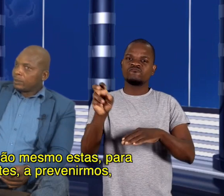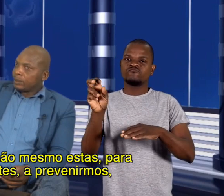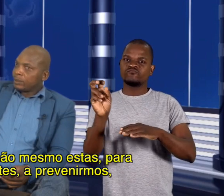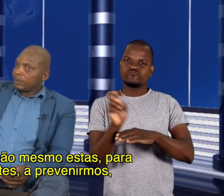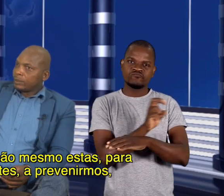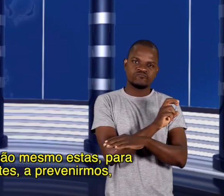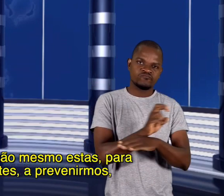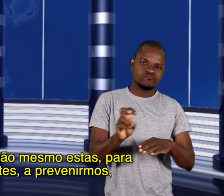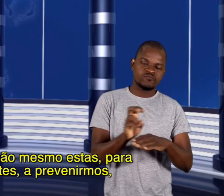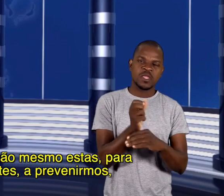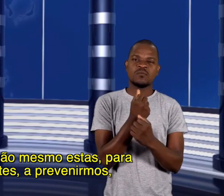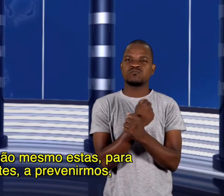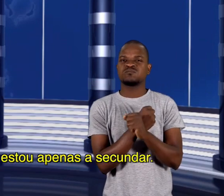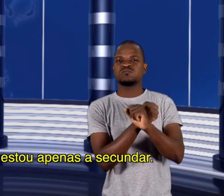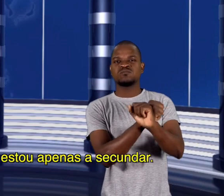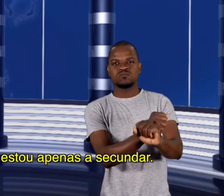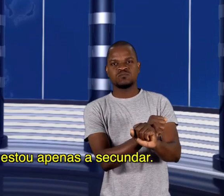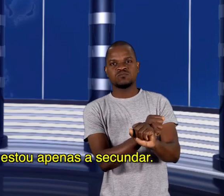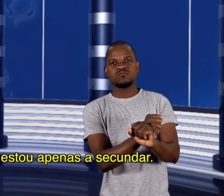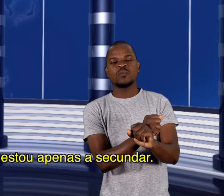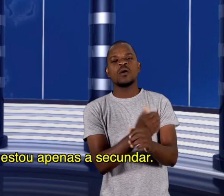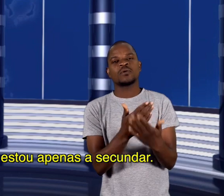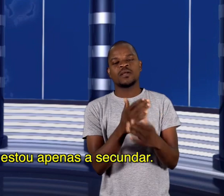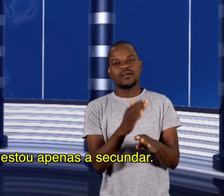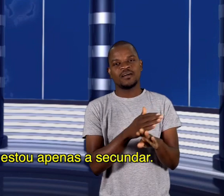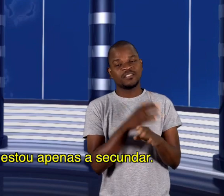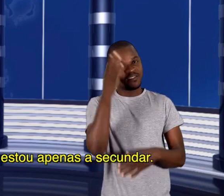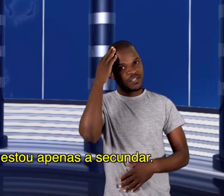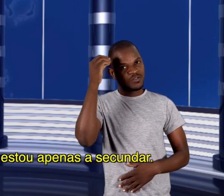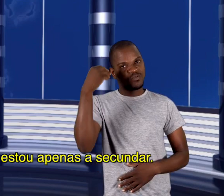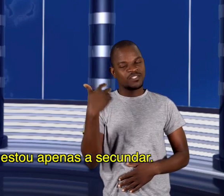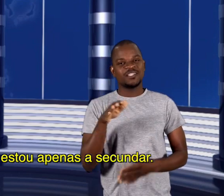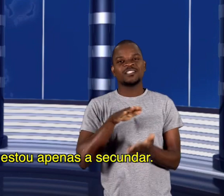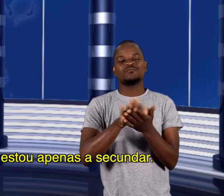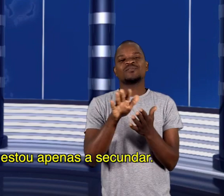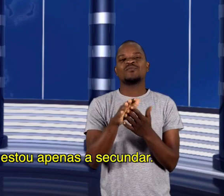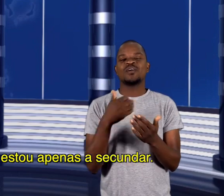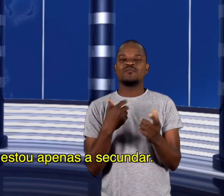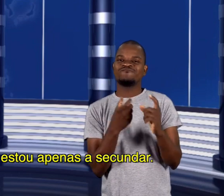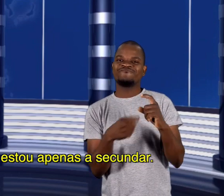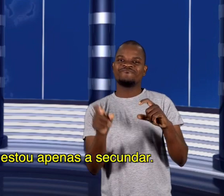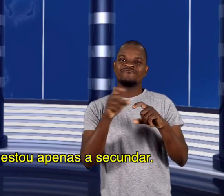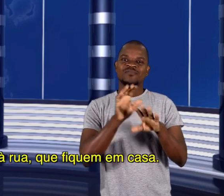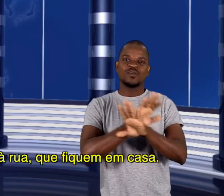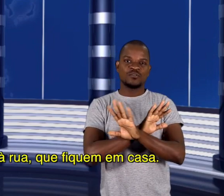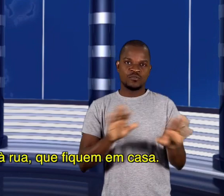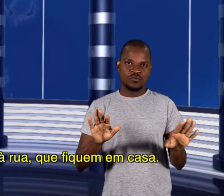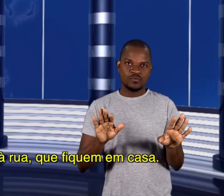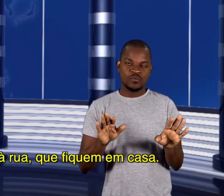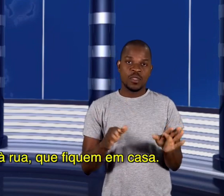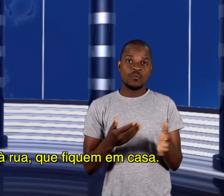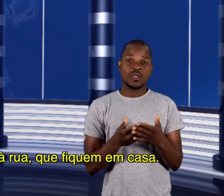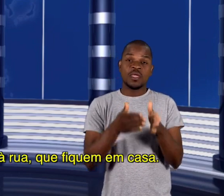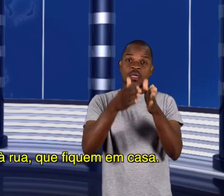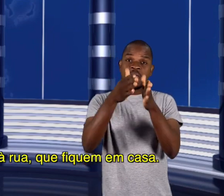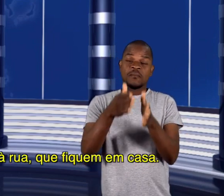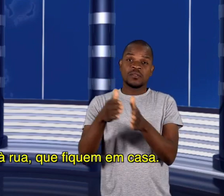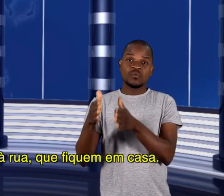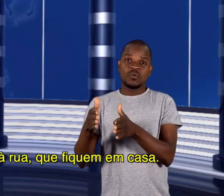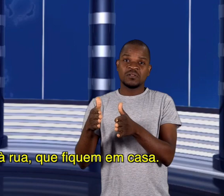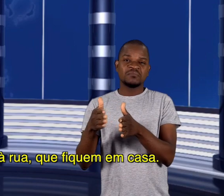muito mais preventivos não é que foi o que o Pantol disse e eu se calhar volvo a secundar para as pessoas que não tiverem